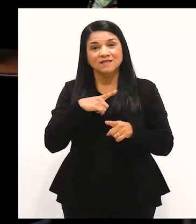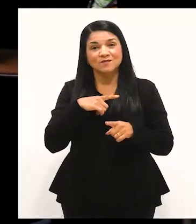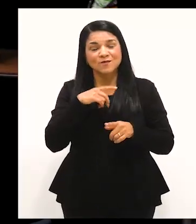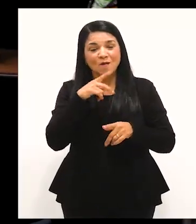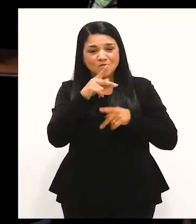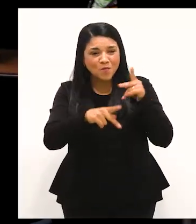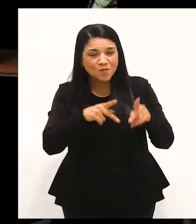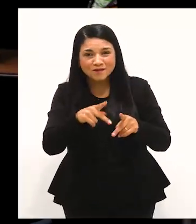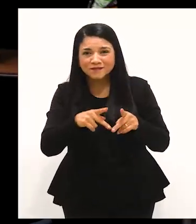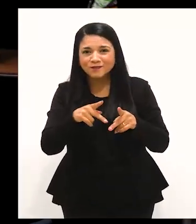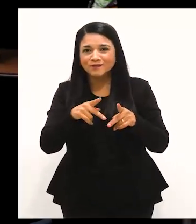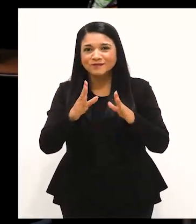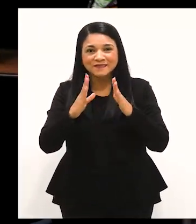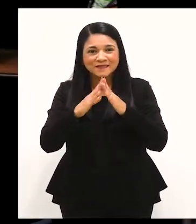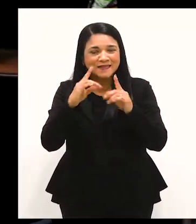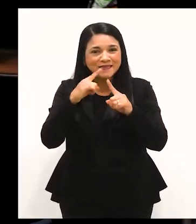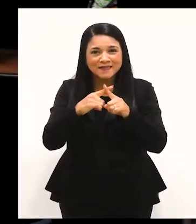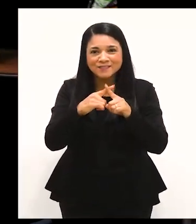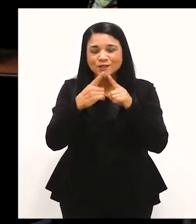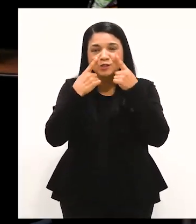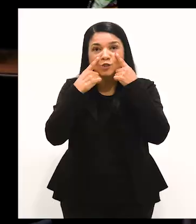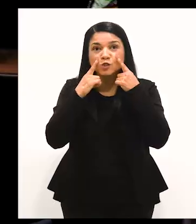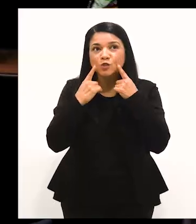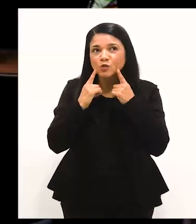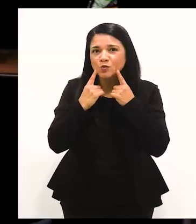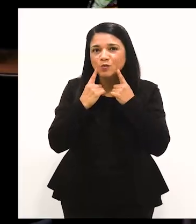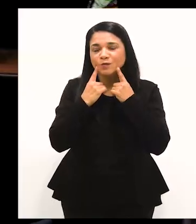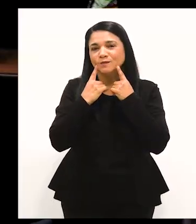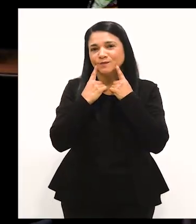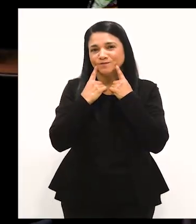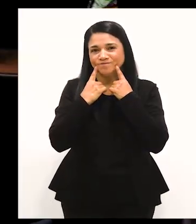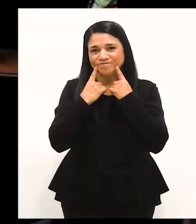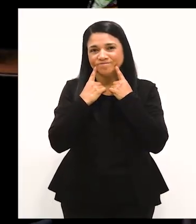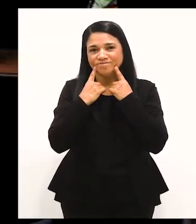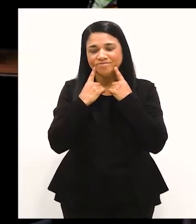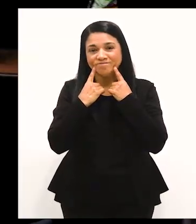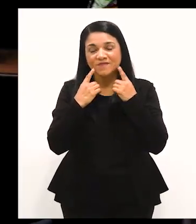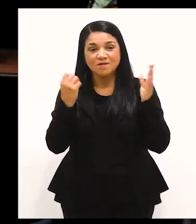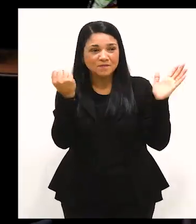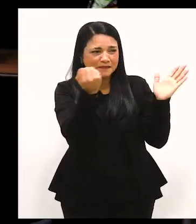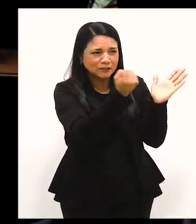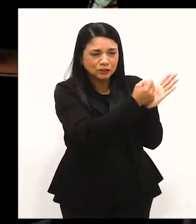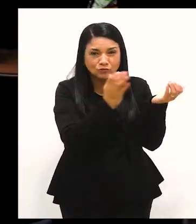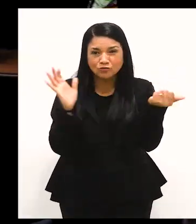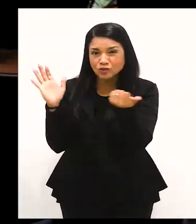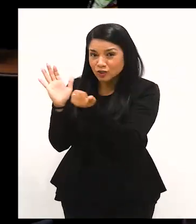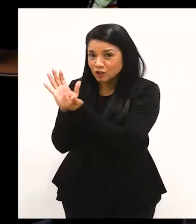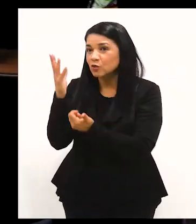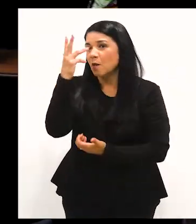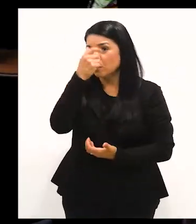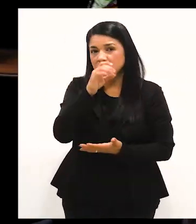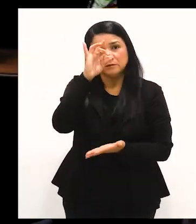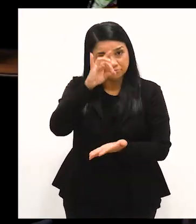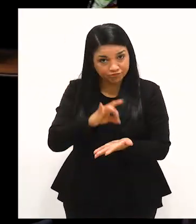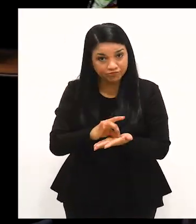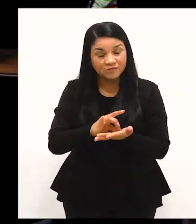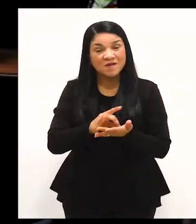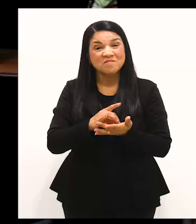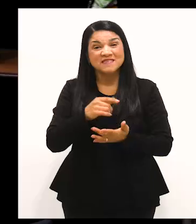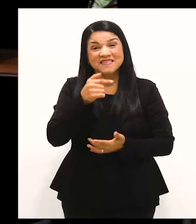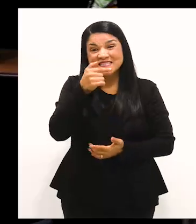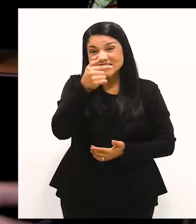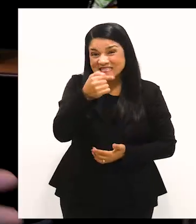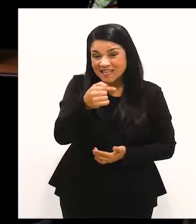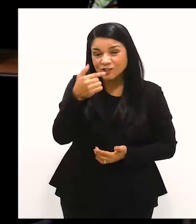orquestra. Então o público chora. Nas igrejas o público chora e assim, a Paixão de Cristo é